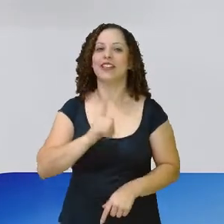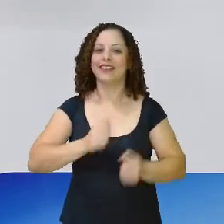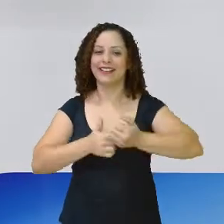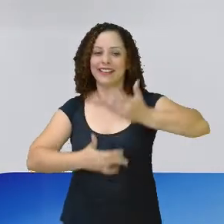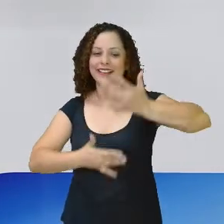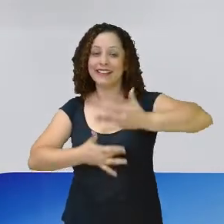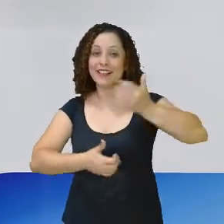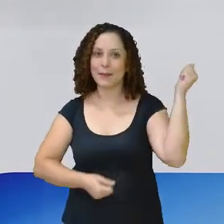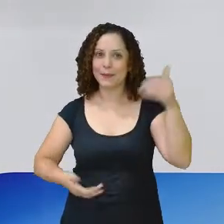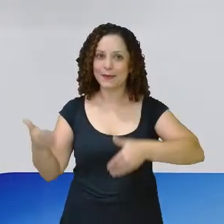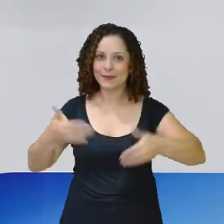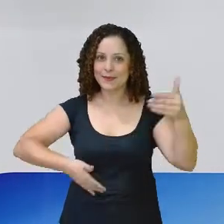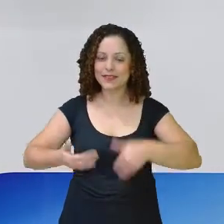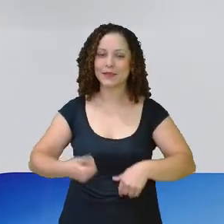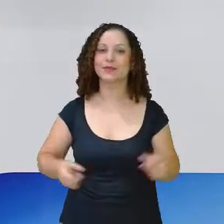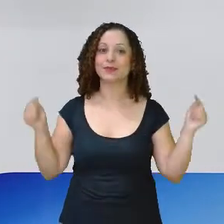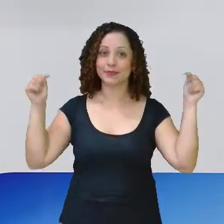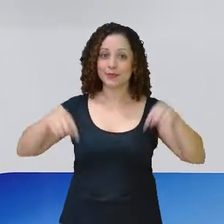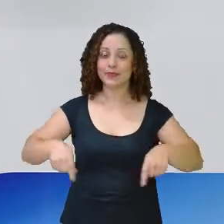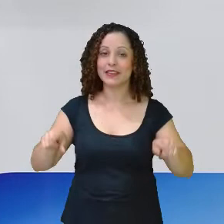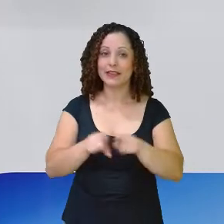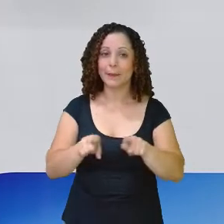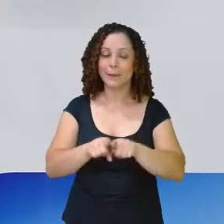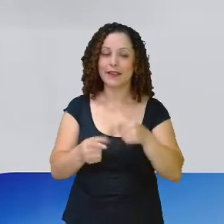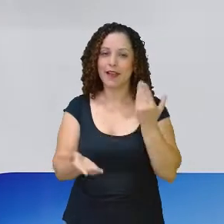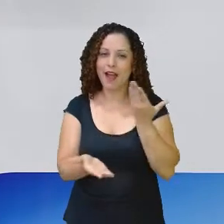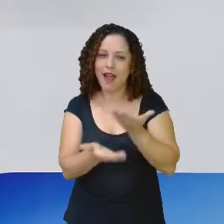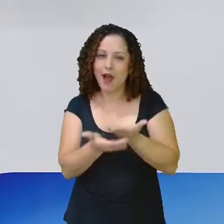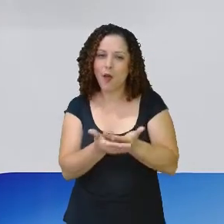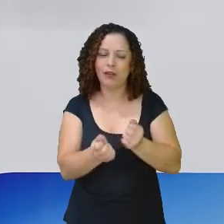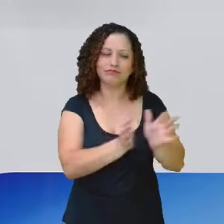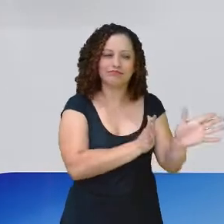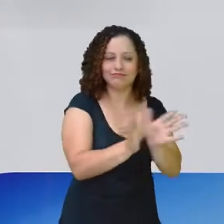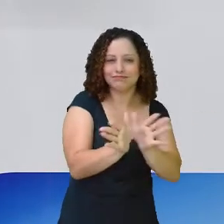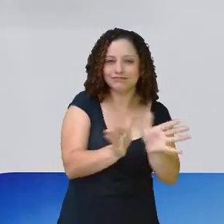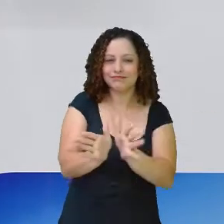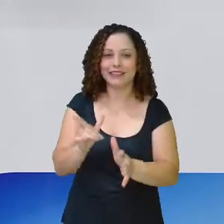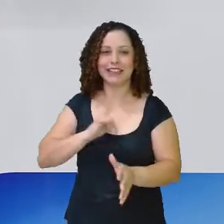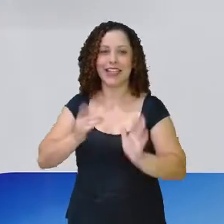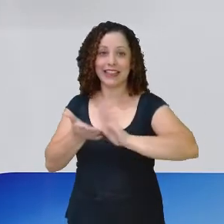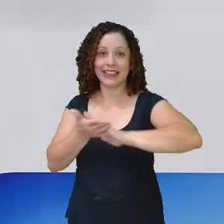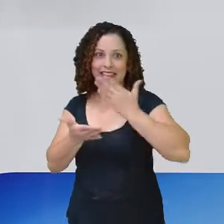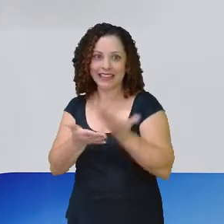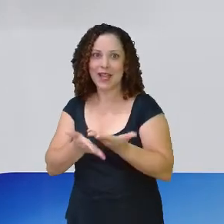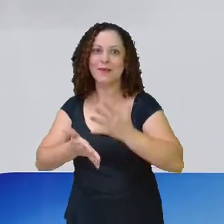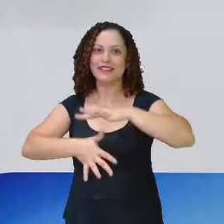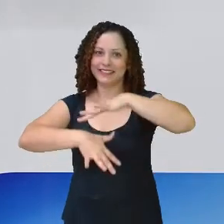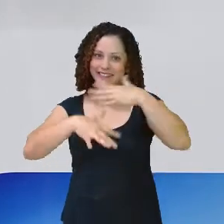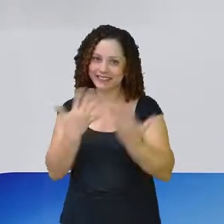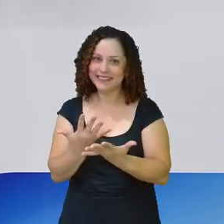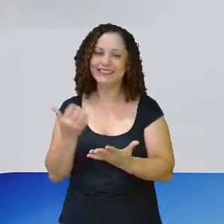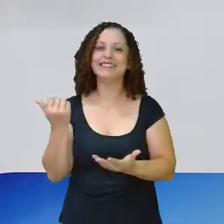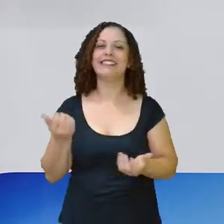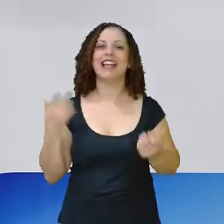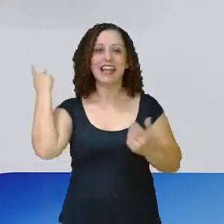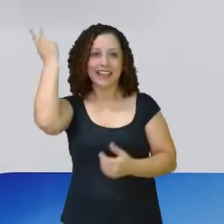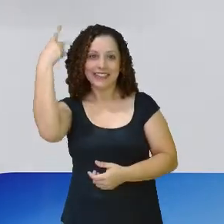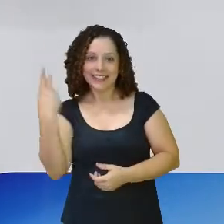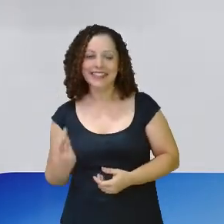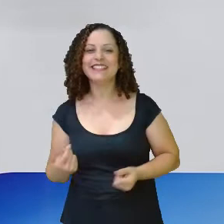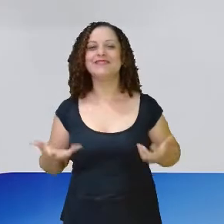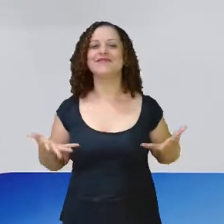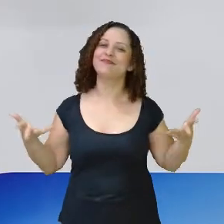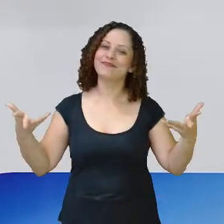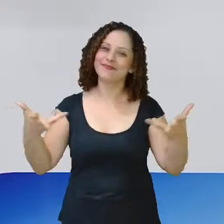comigo. E aqui também, para a gente transformar a nossa aula um pouco mais acessível, a gente tem a nossa intérprete maravilhosa, que é a